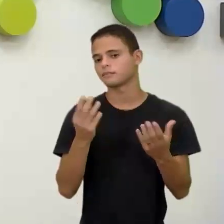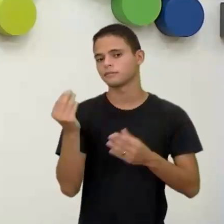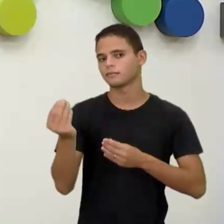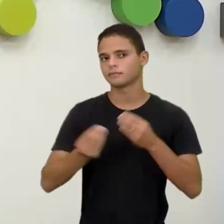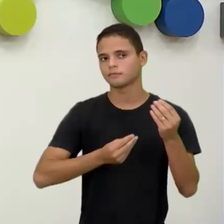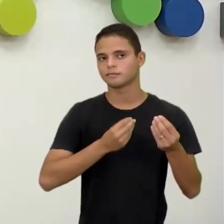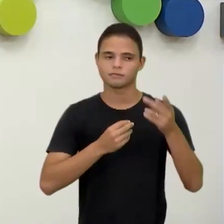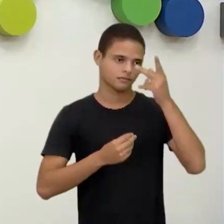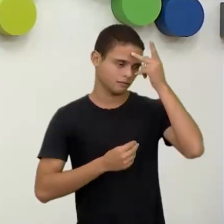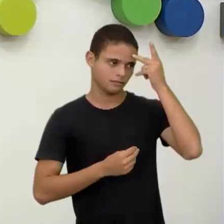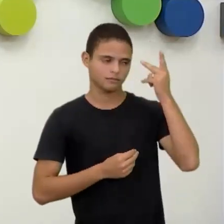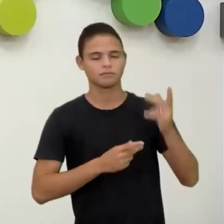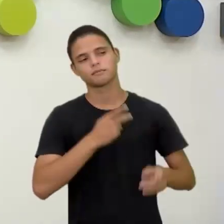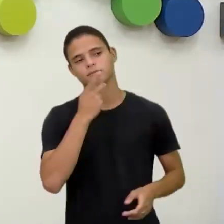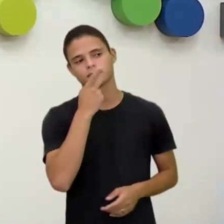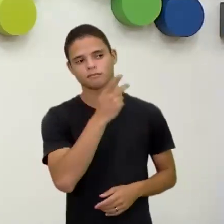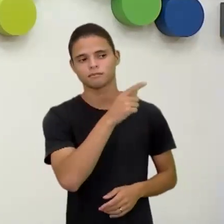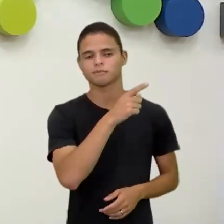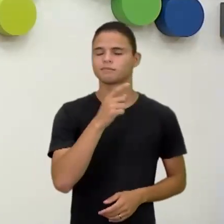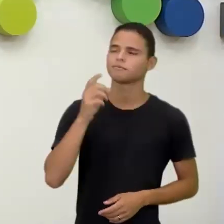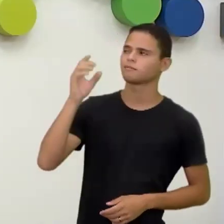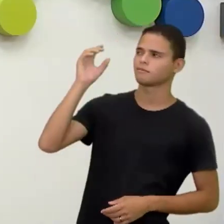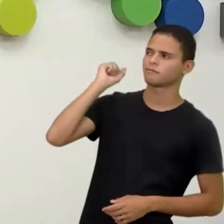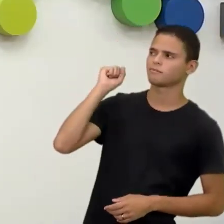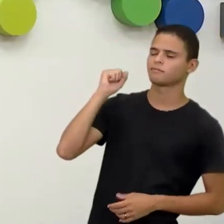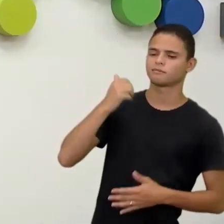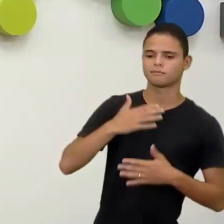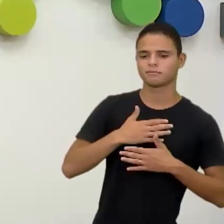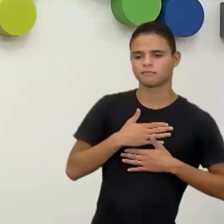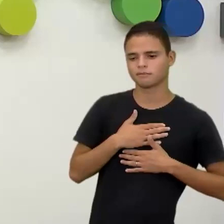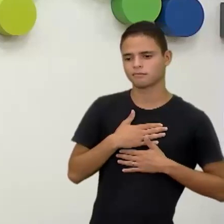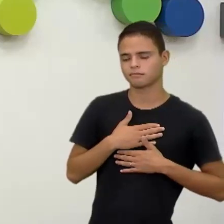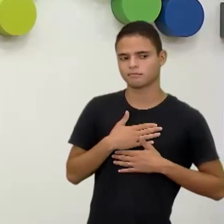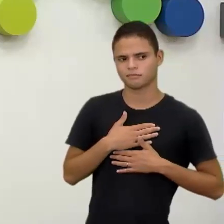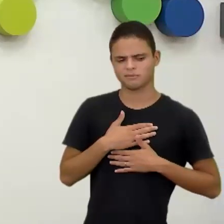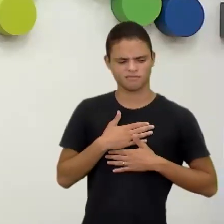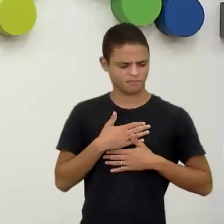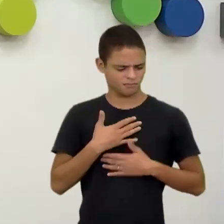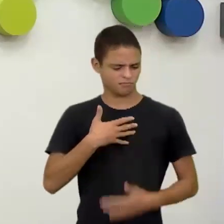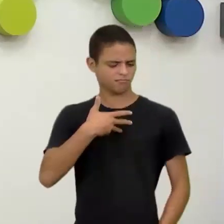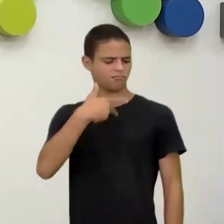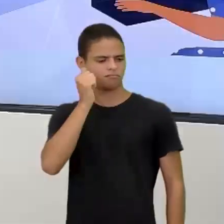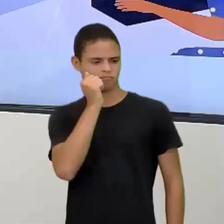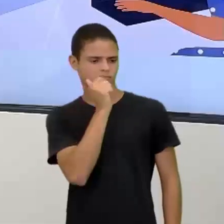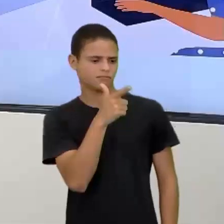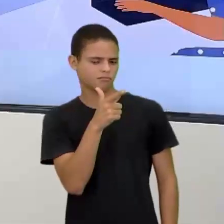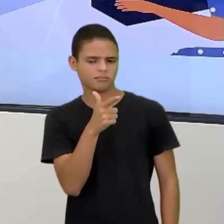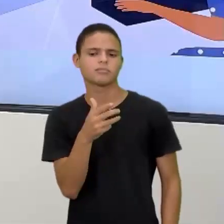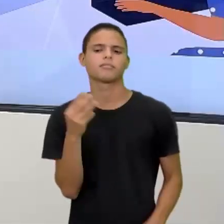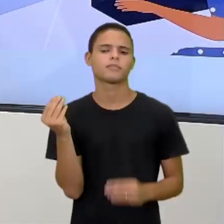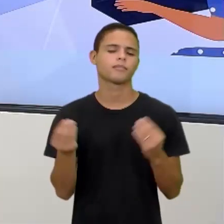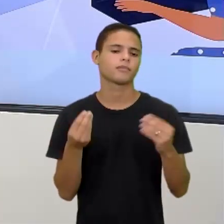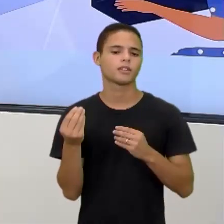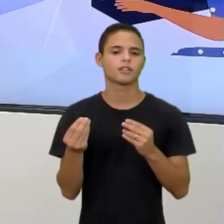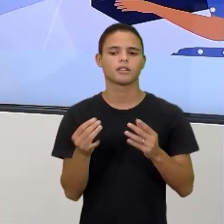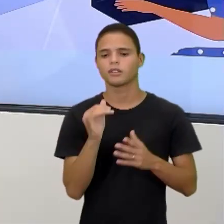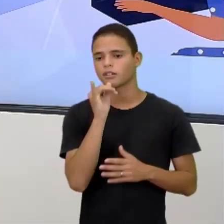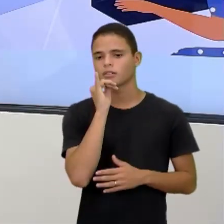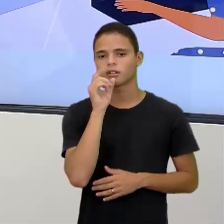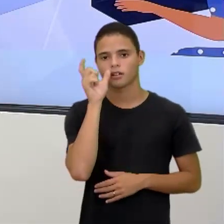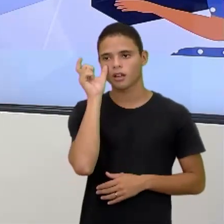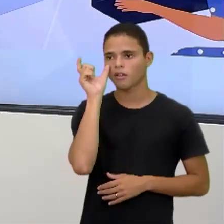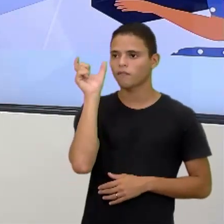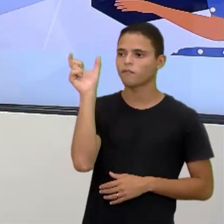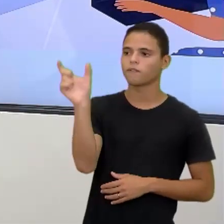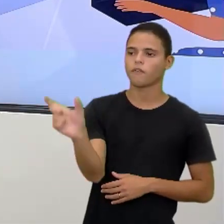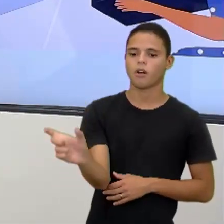vai receber, Exatamente. né? O que eu vou falar. Será que vai achar que eu tô me achando demais? Então, porque é muito fácil descrever os outros, né? Sim.